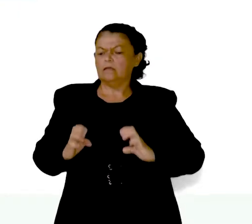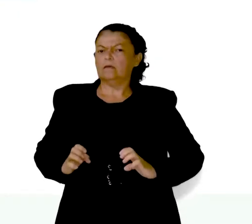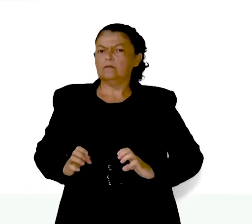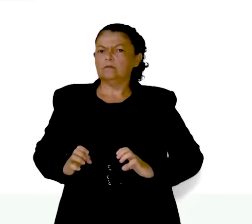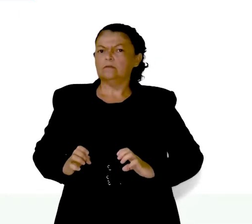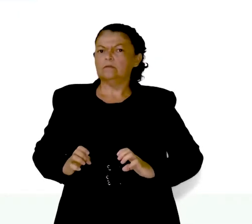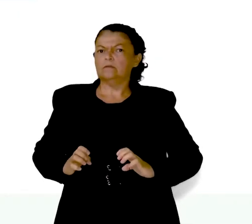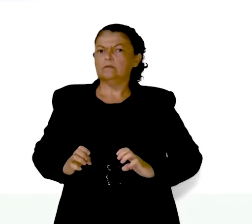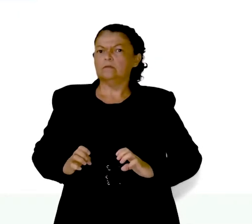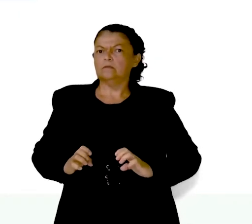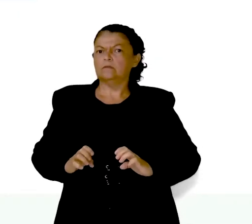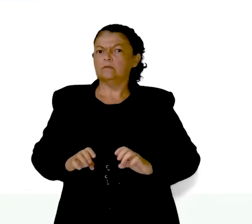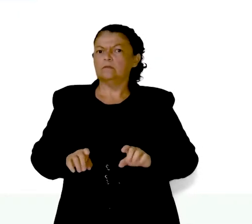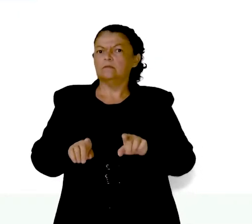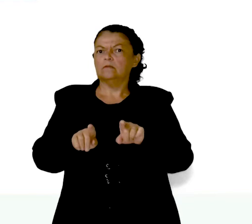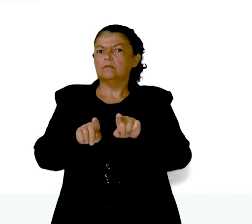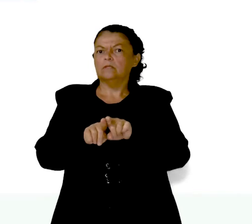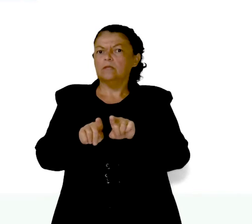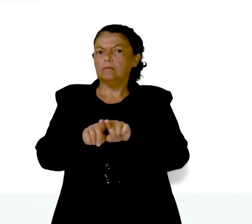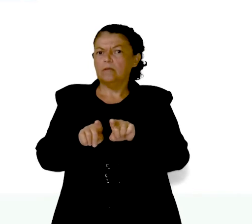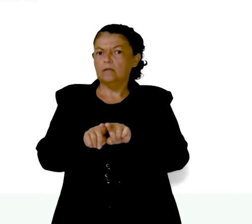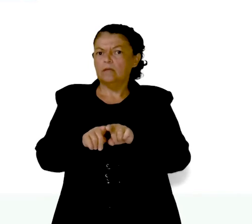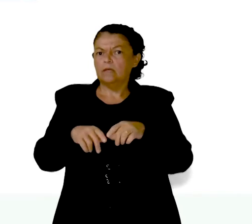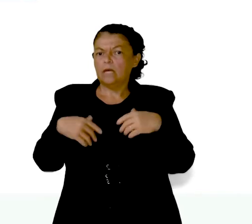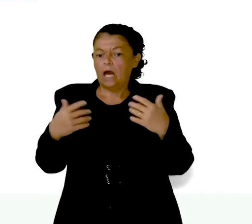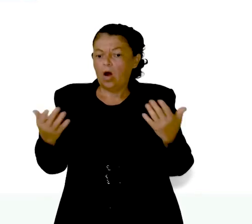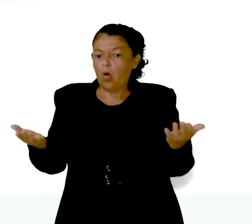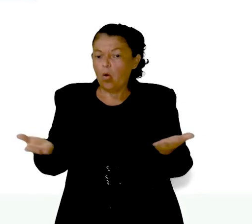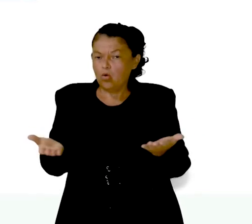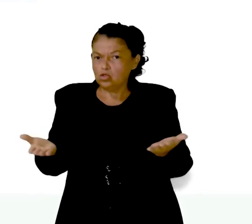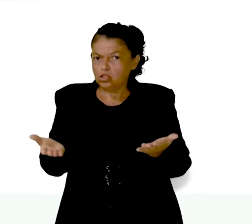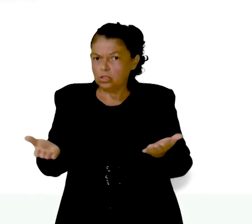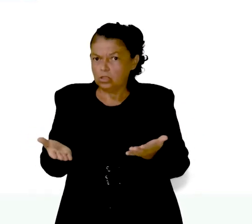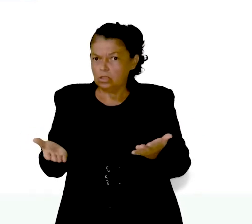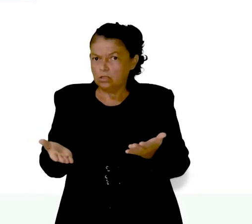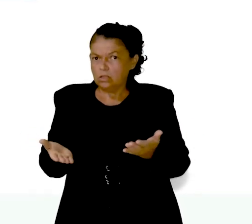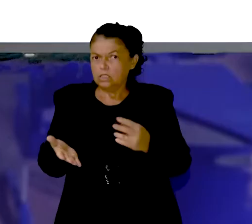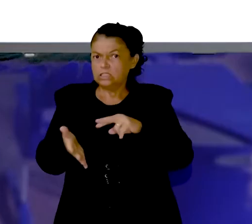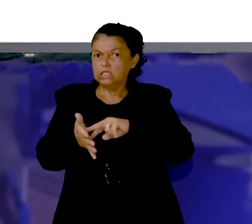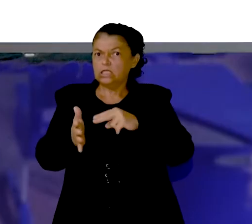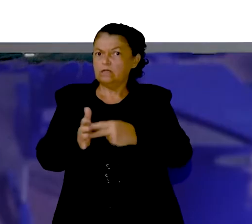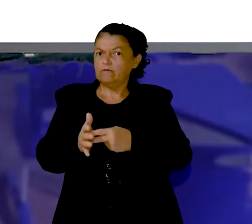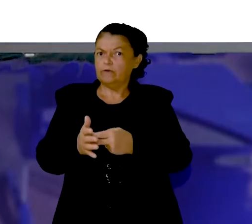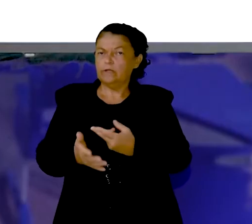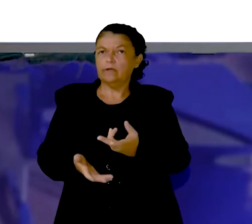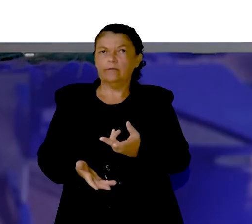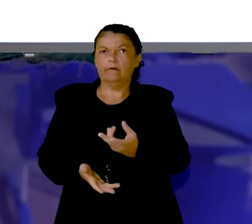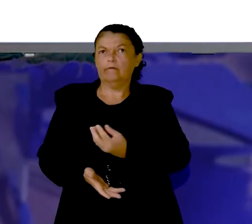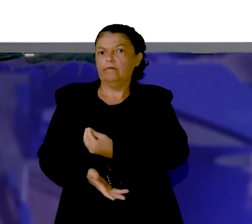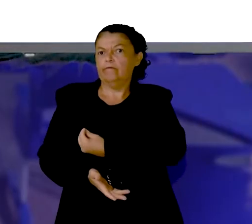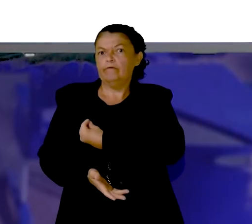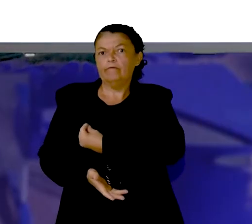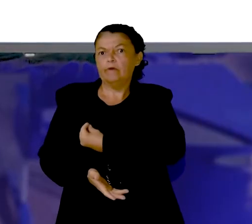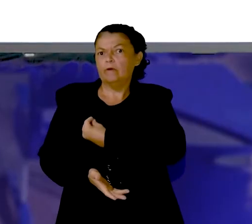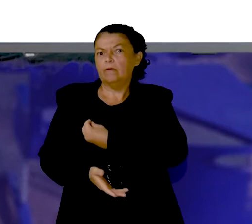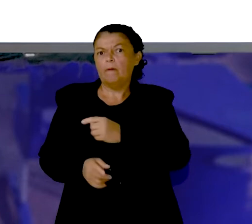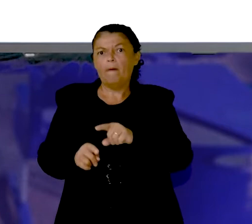voltados ao tempo presente, ao aqui e agora, que o niilista ele busca viver a sua vida sem pensar na